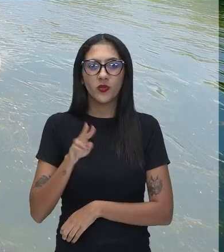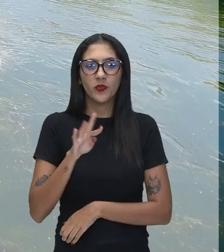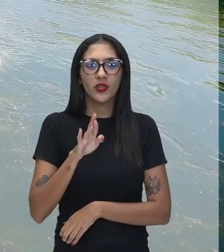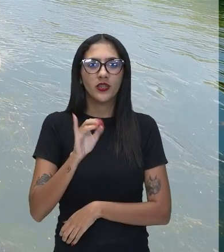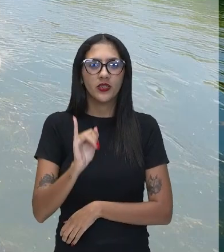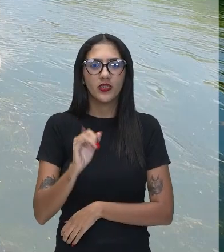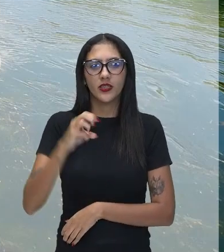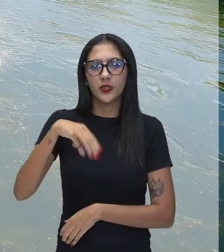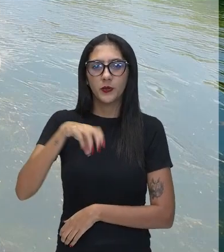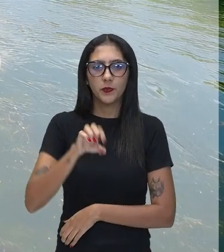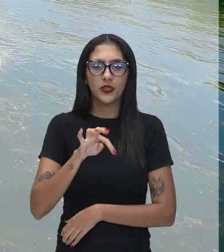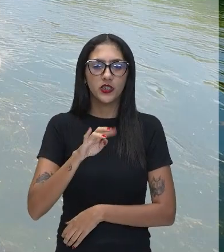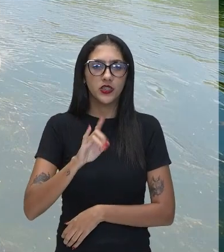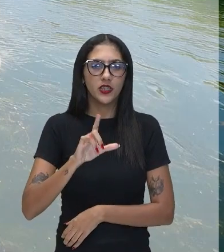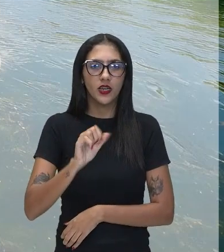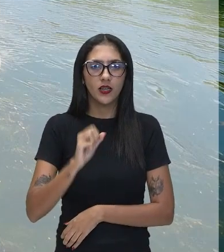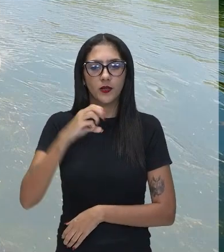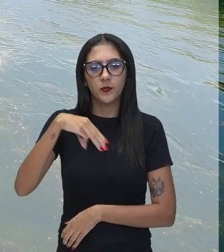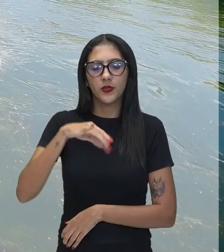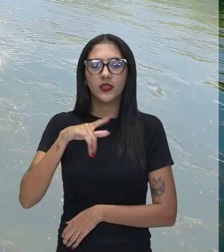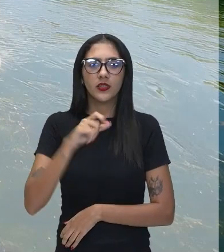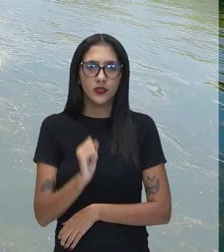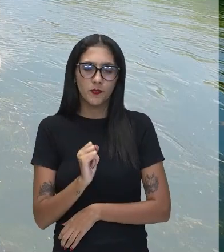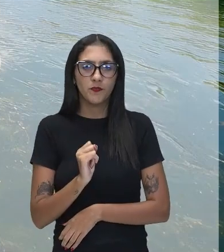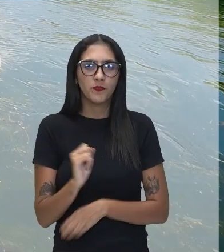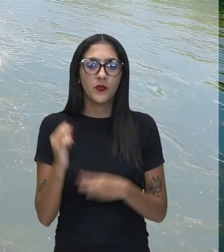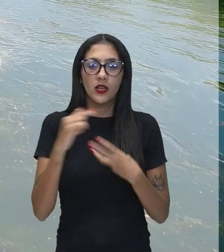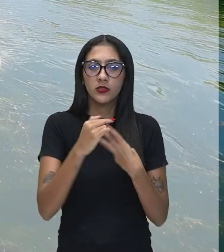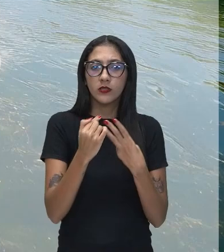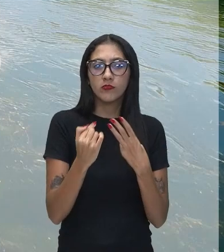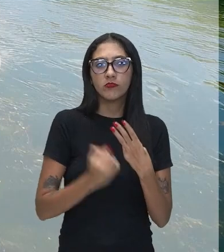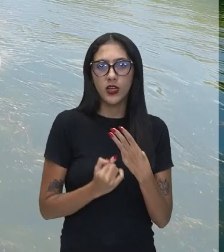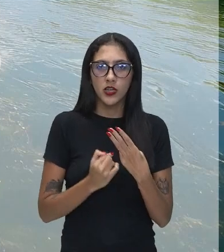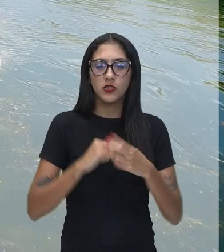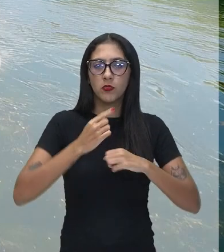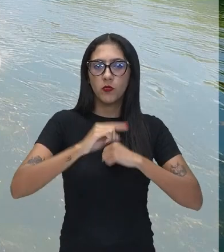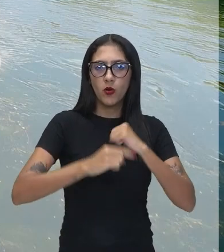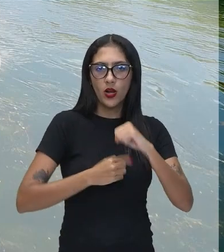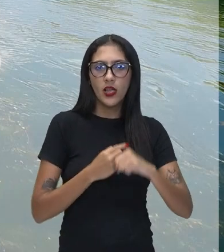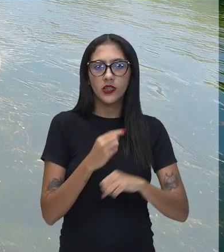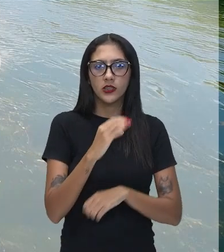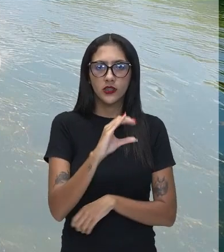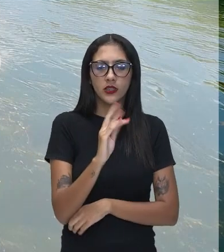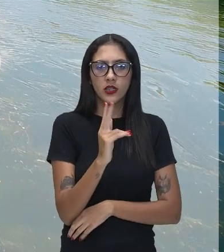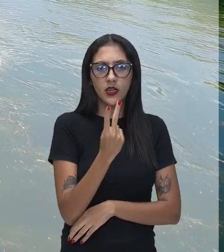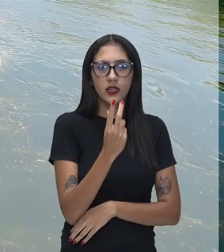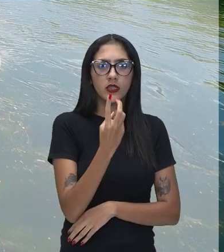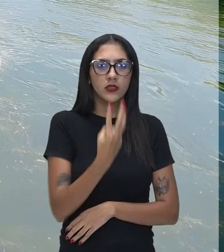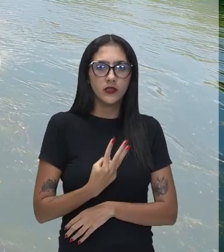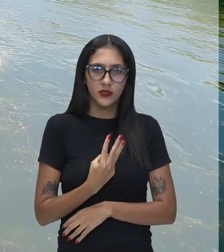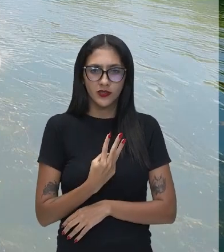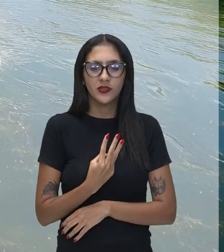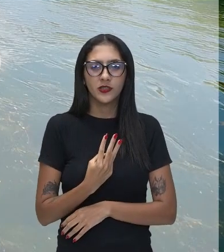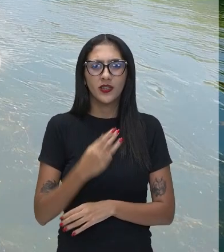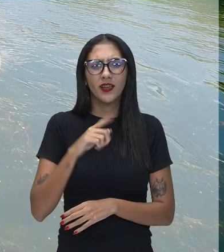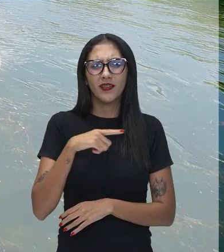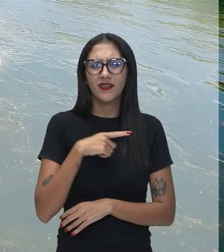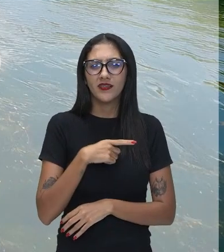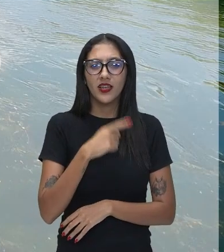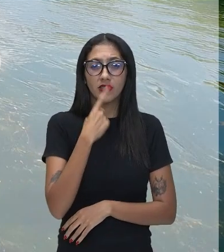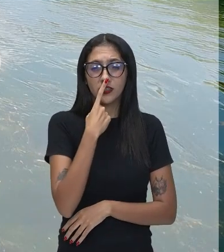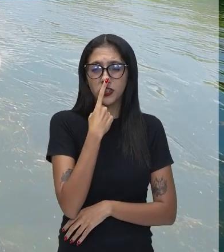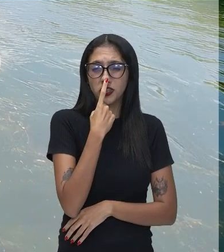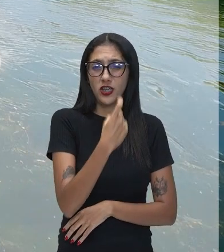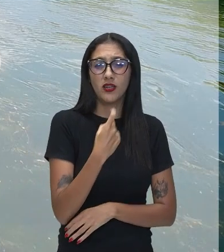Trimetilamina são 3 radicais metil mais a amina, que é aquele odor de peixe, de longe